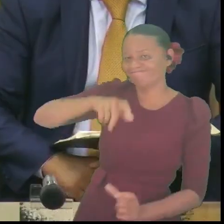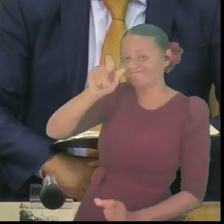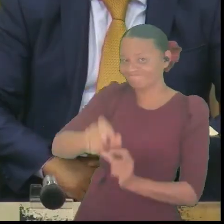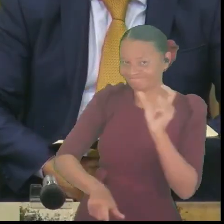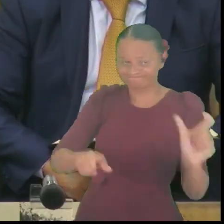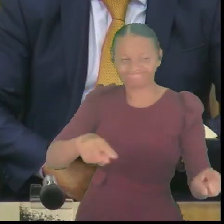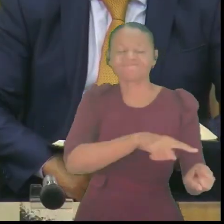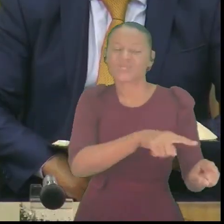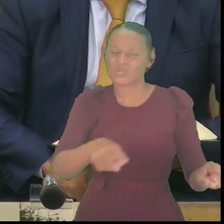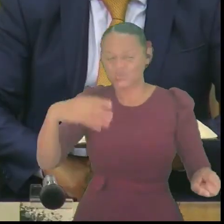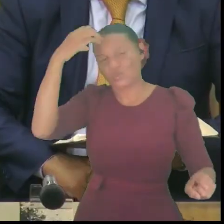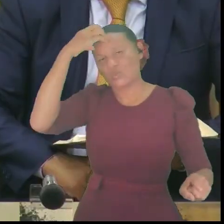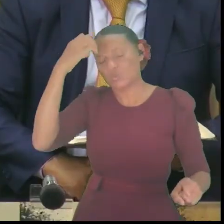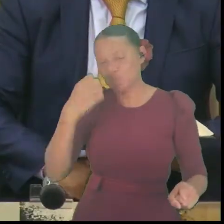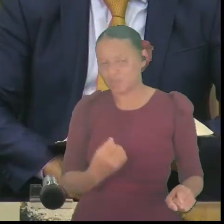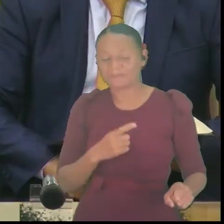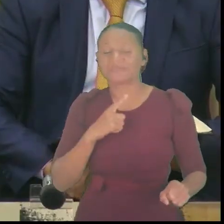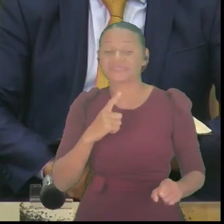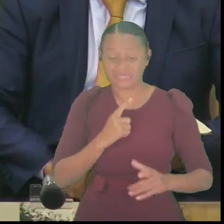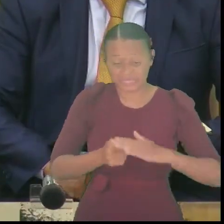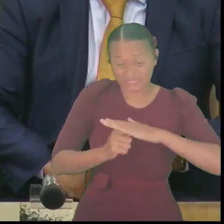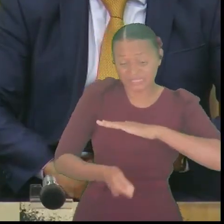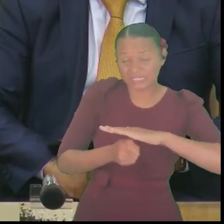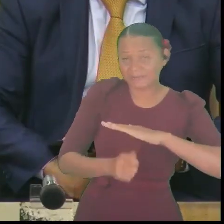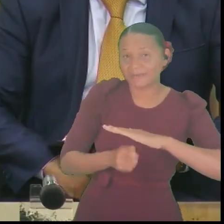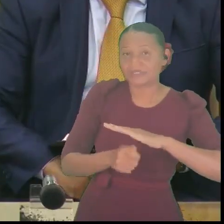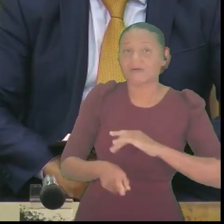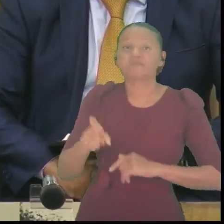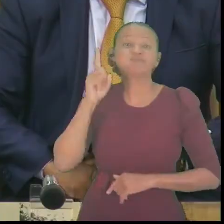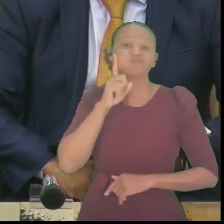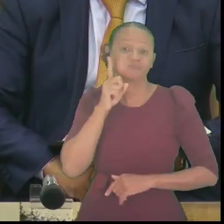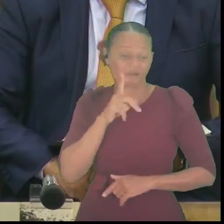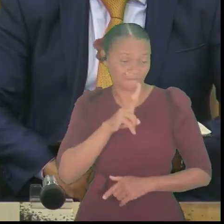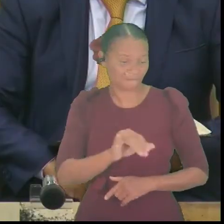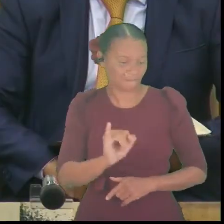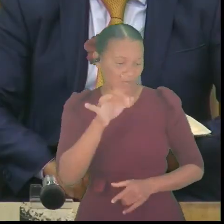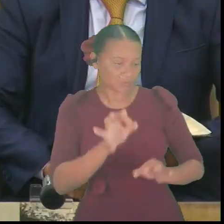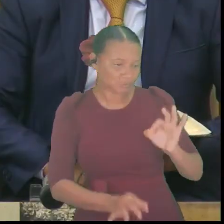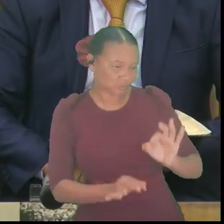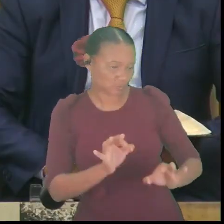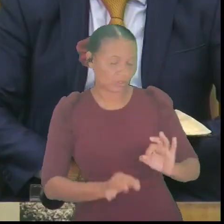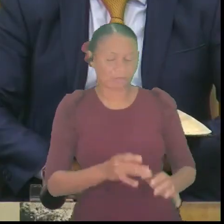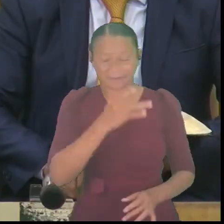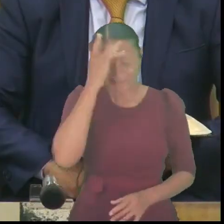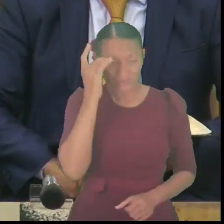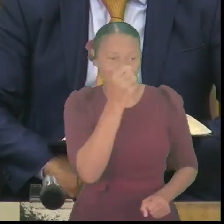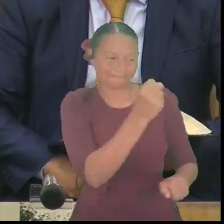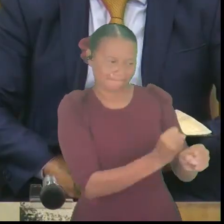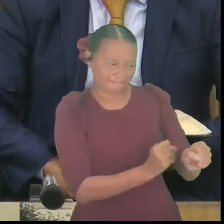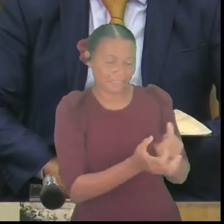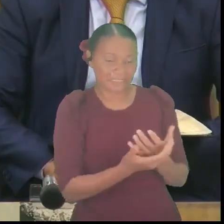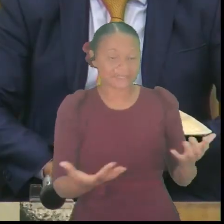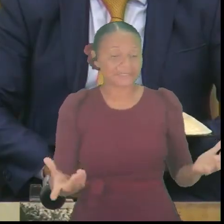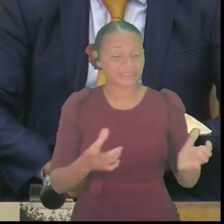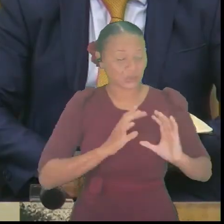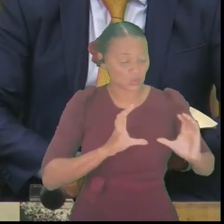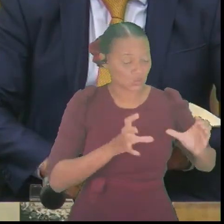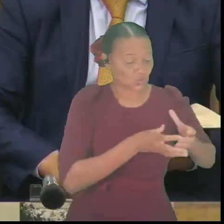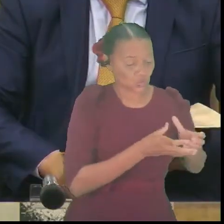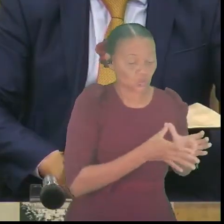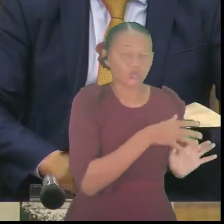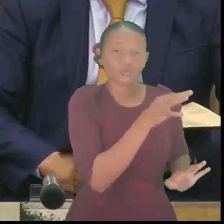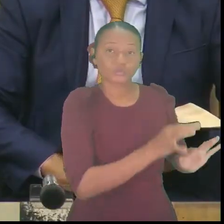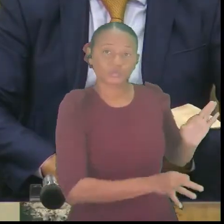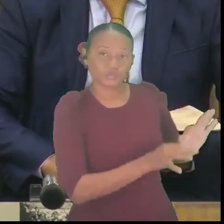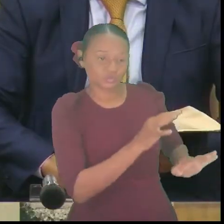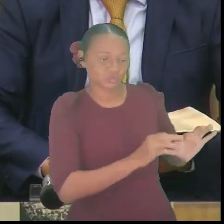são culpadas. Normalmente num tribunal americano, quando você vai julgar o assassinato de uma pessoa, aquele júri popular, ele vai chamar